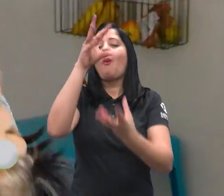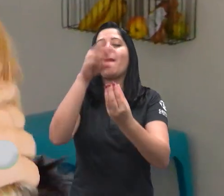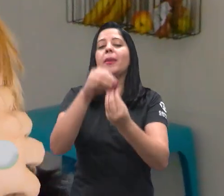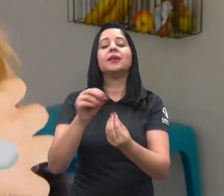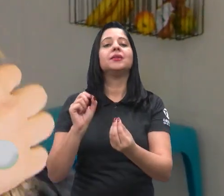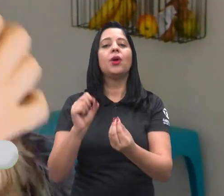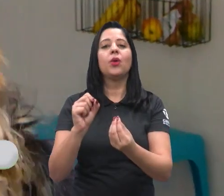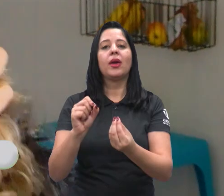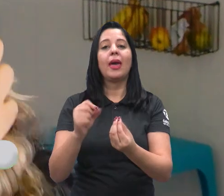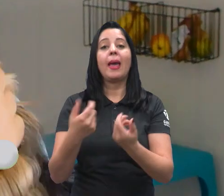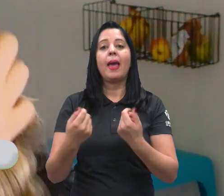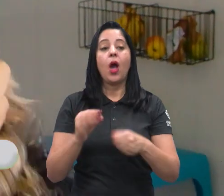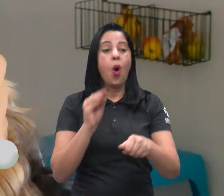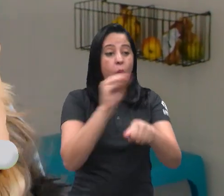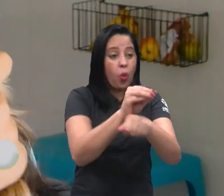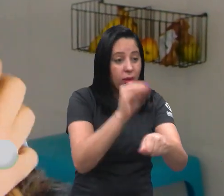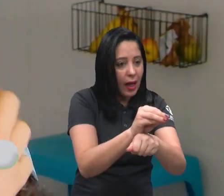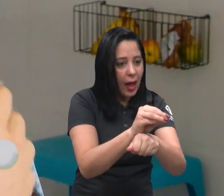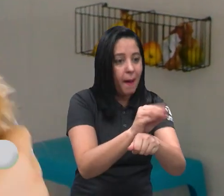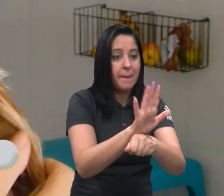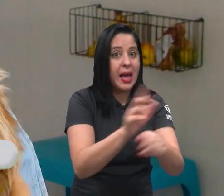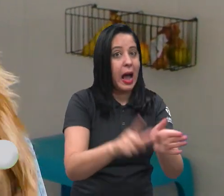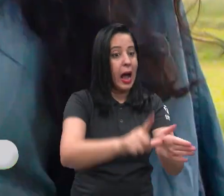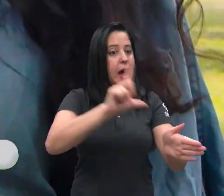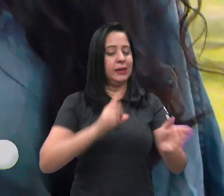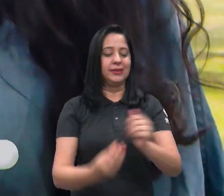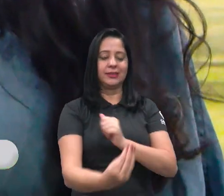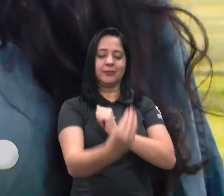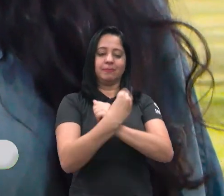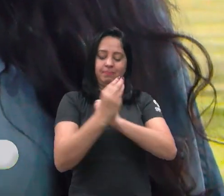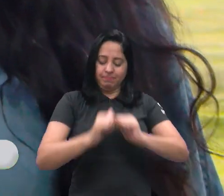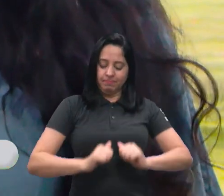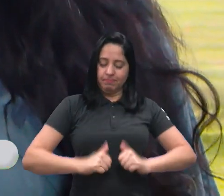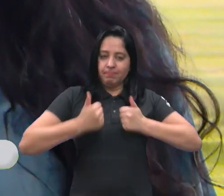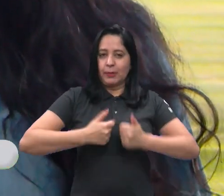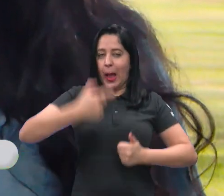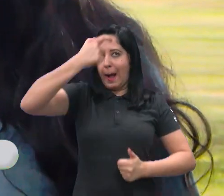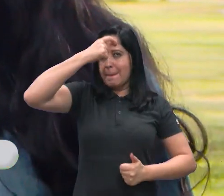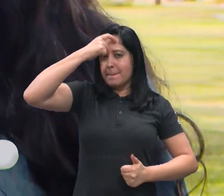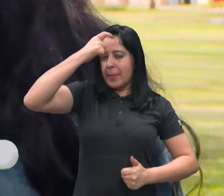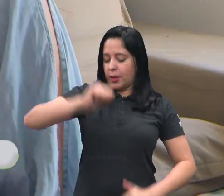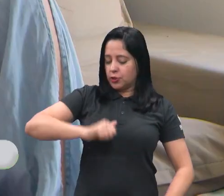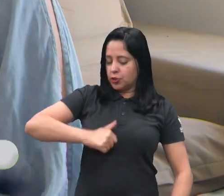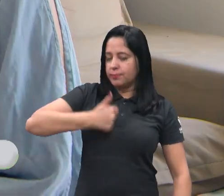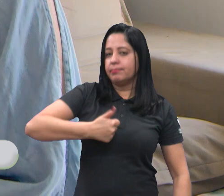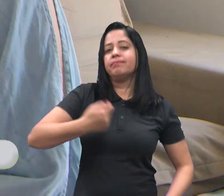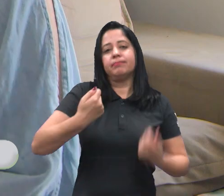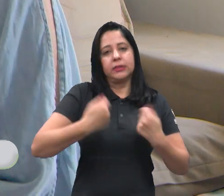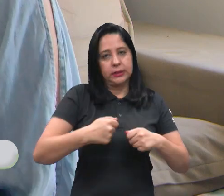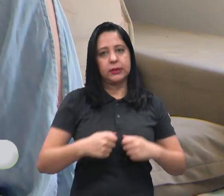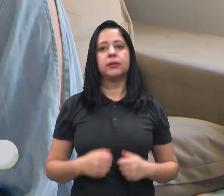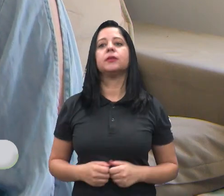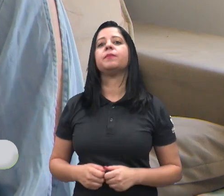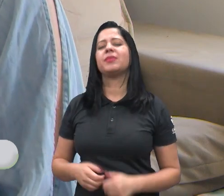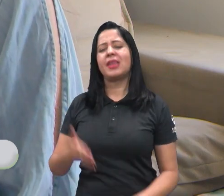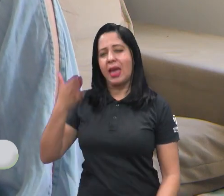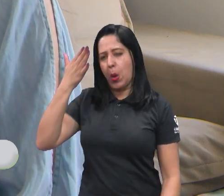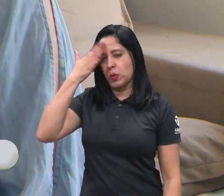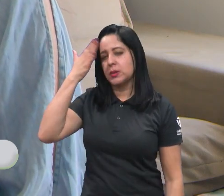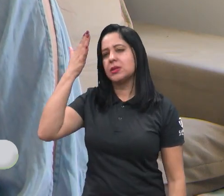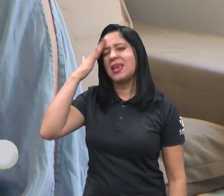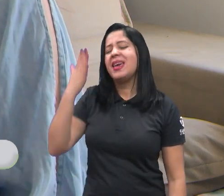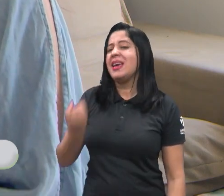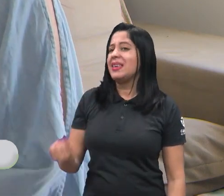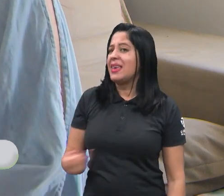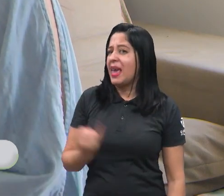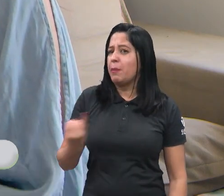primeiro cuidar de si e estar bem com a sua mente e a autoestima. Eu sei que é muito importante cuidar